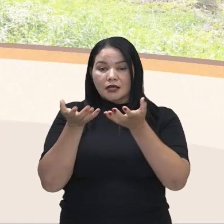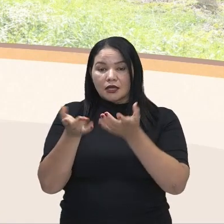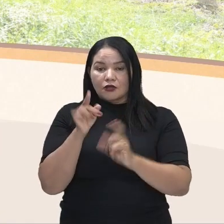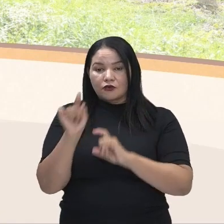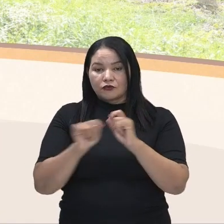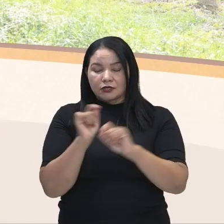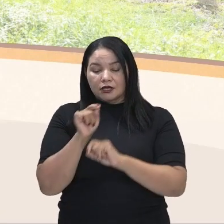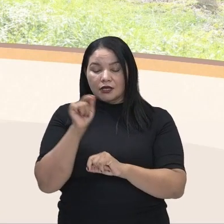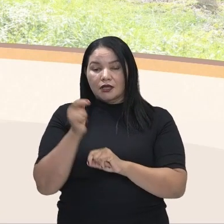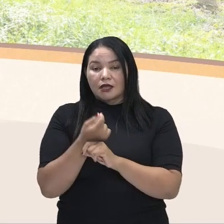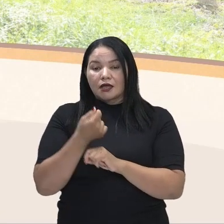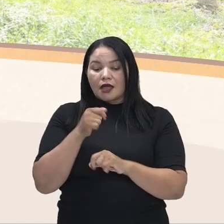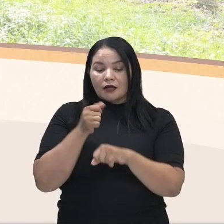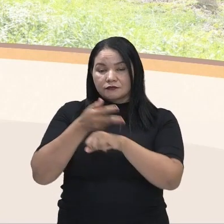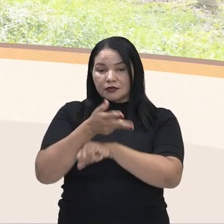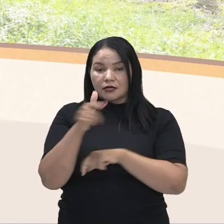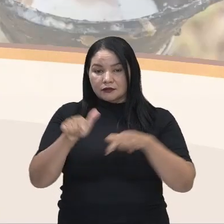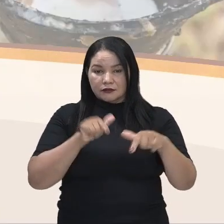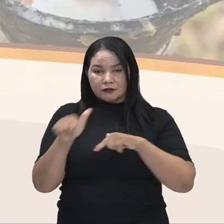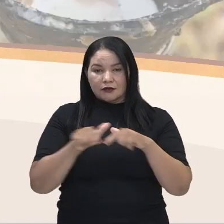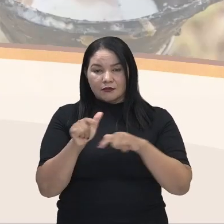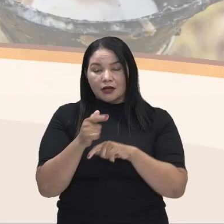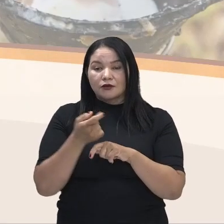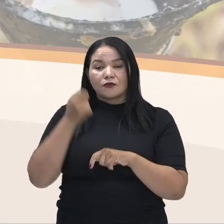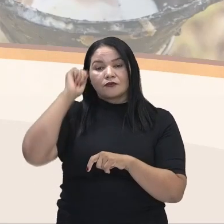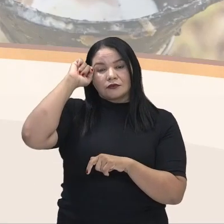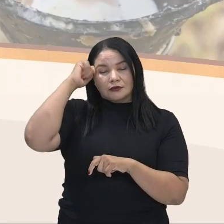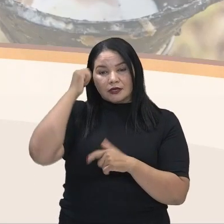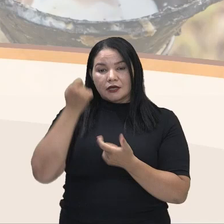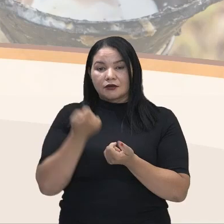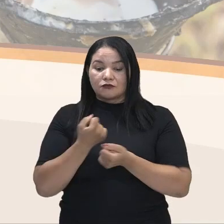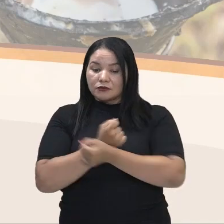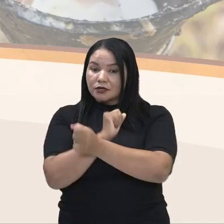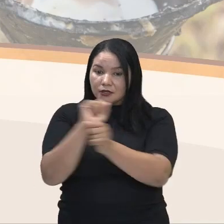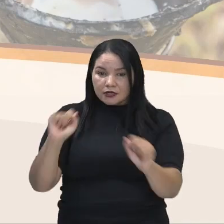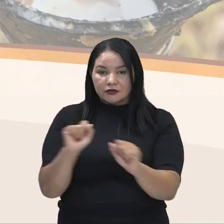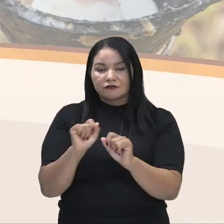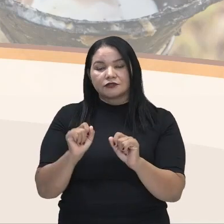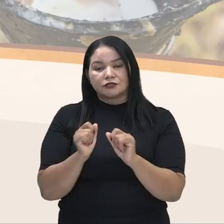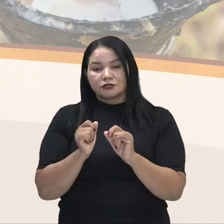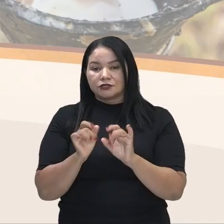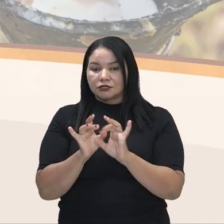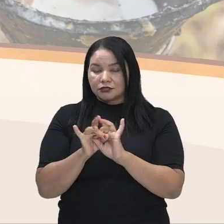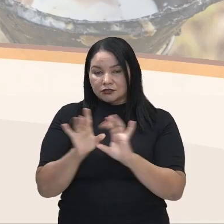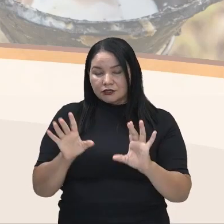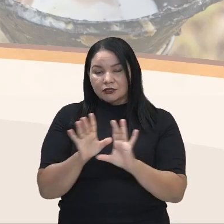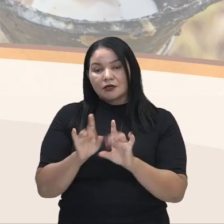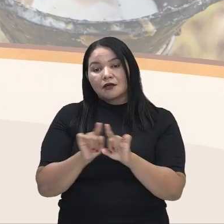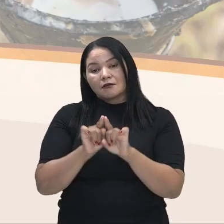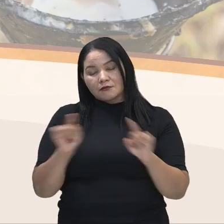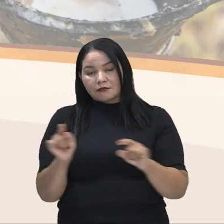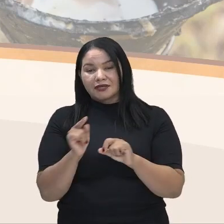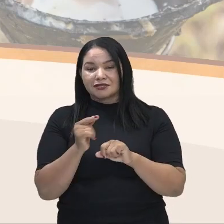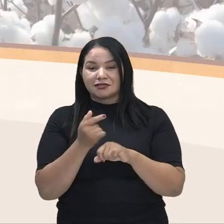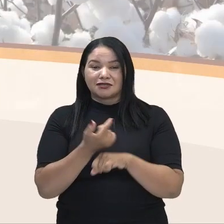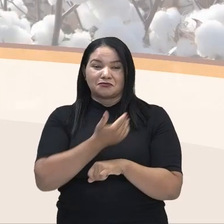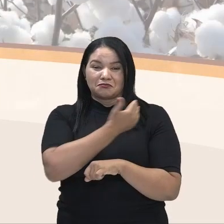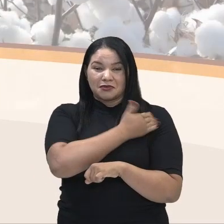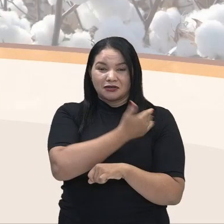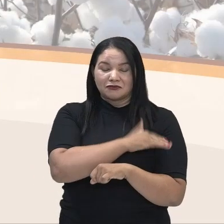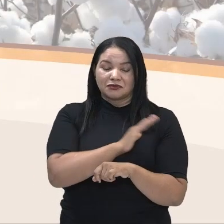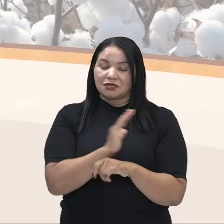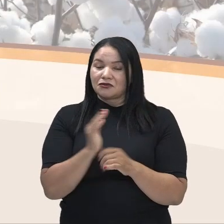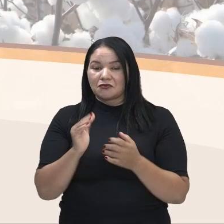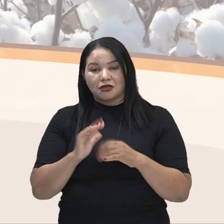empregar esses negros que estavam nessa condição, né? Já estavam libertos, mas por conta do preconceito não queria